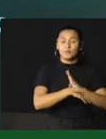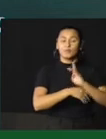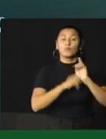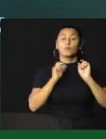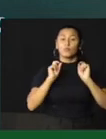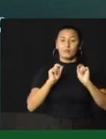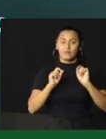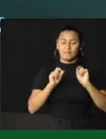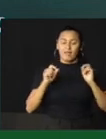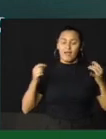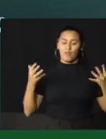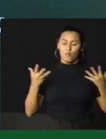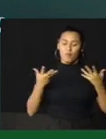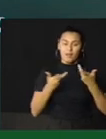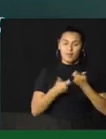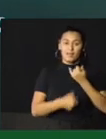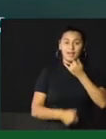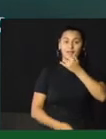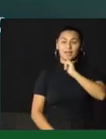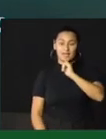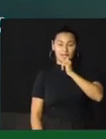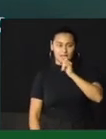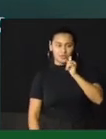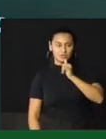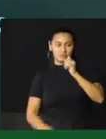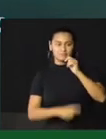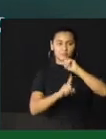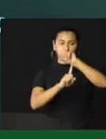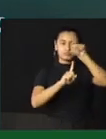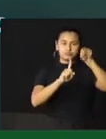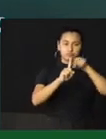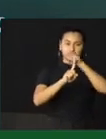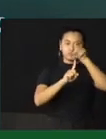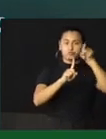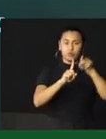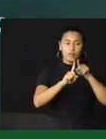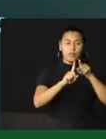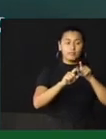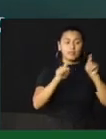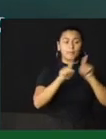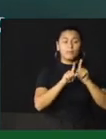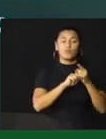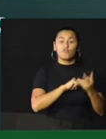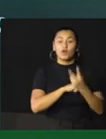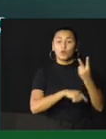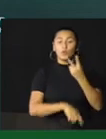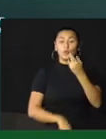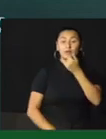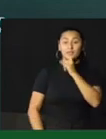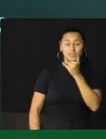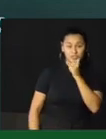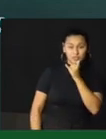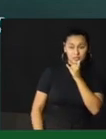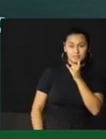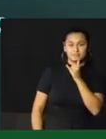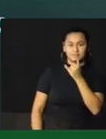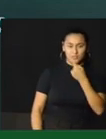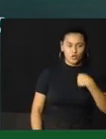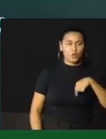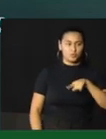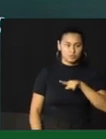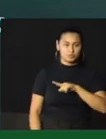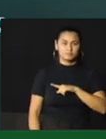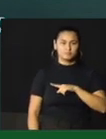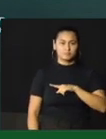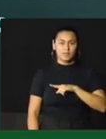qualidade da energia fotovoltaica o custo da nossa energia uma matriz energética matriz elétrica muito limpa